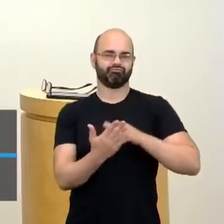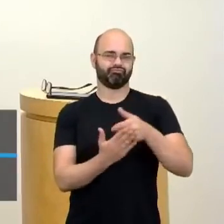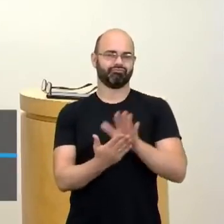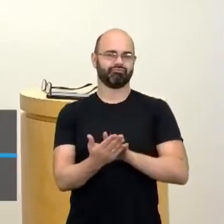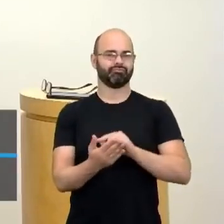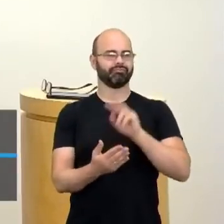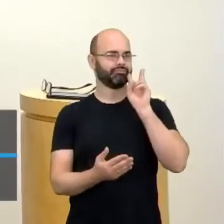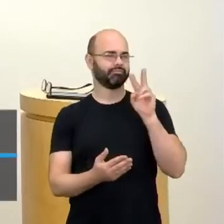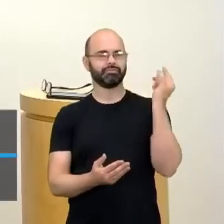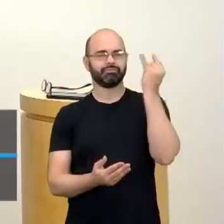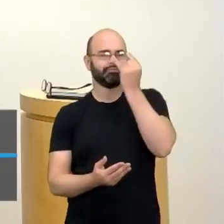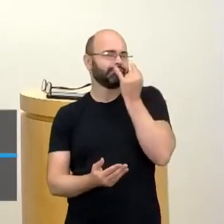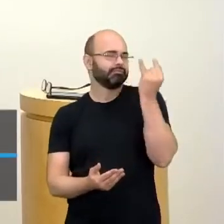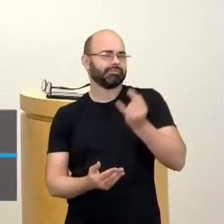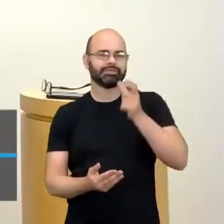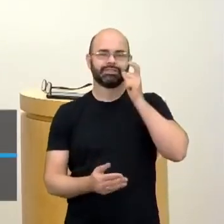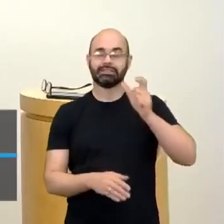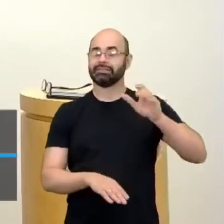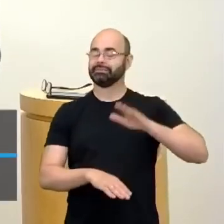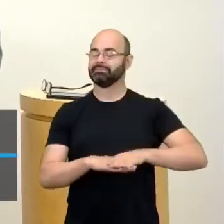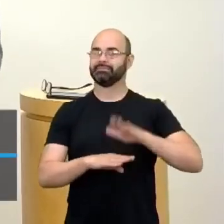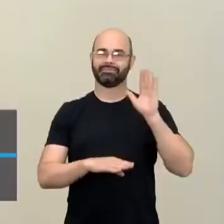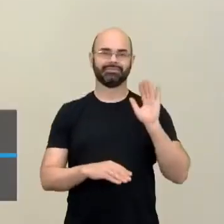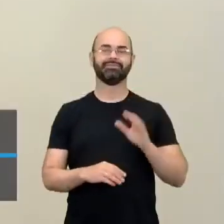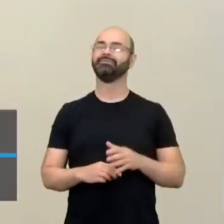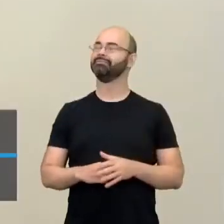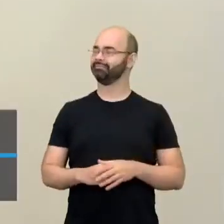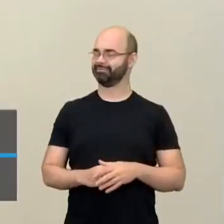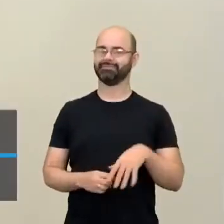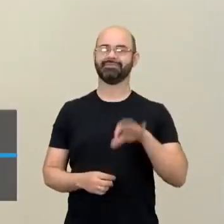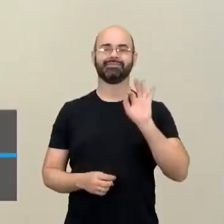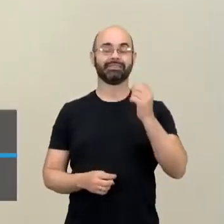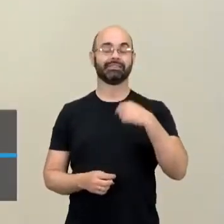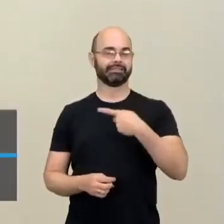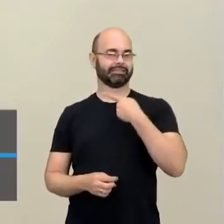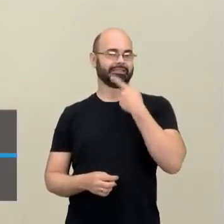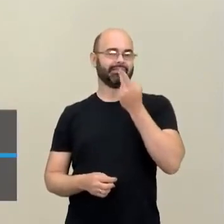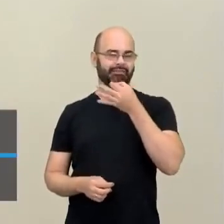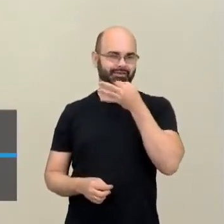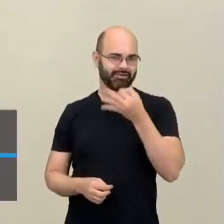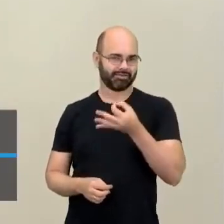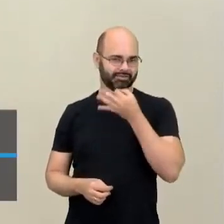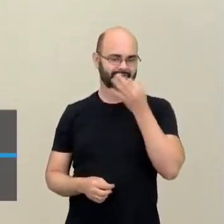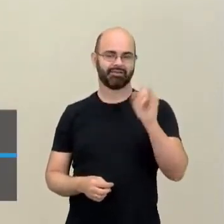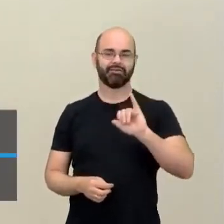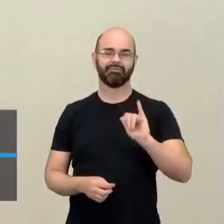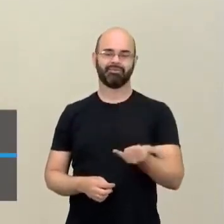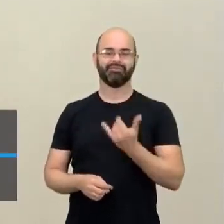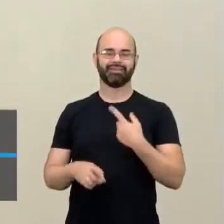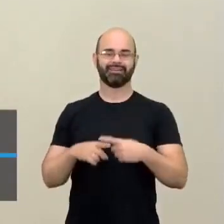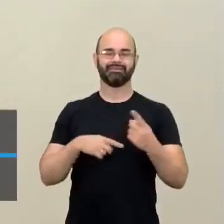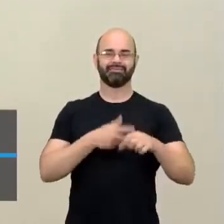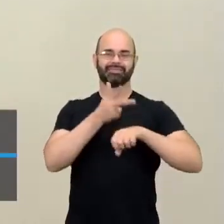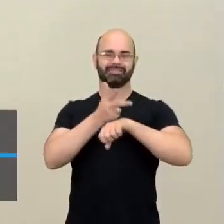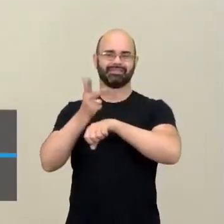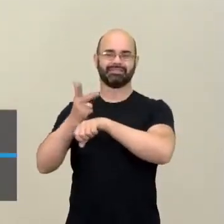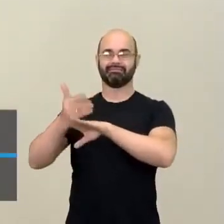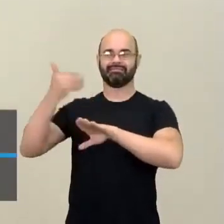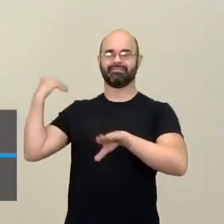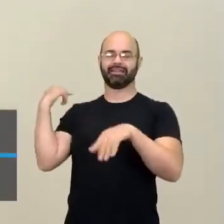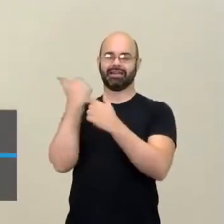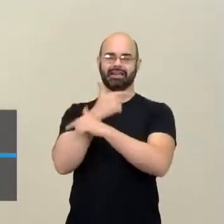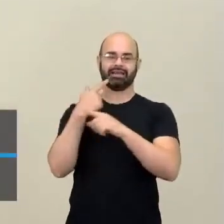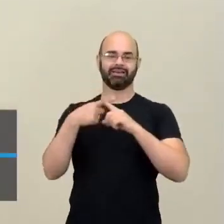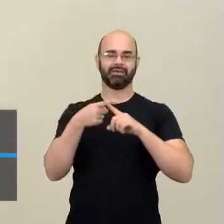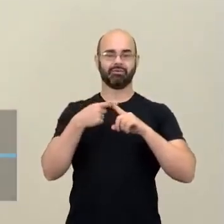é muito, muito mais interessante ainda, viu, Vi? Eu quero só fazer um comentário que eu estou fazendo aqui, os câmeras estão dando risada aqui, o Ivan, porque eu estou